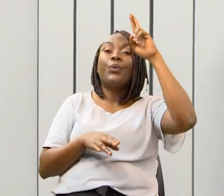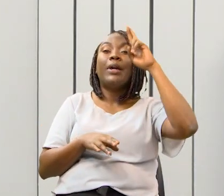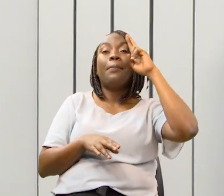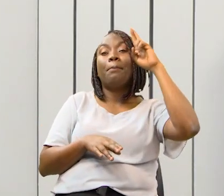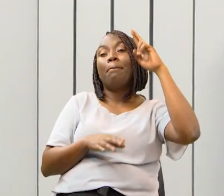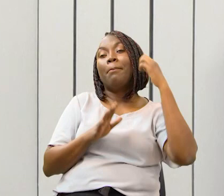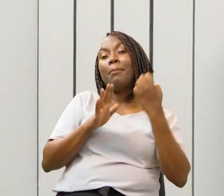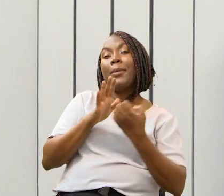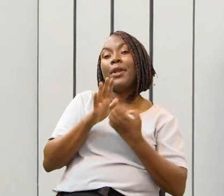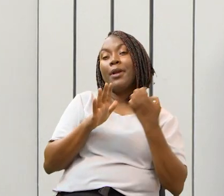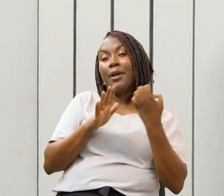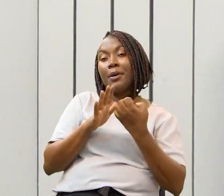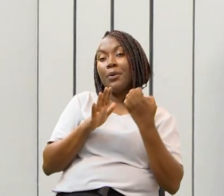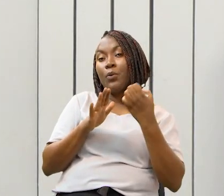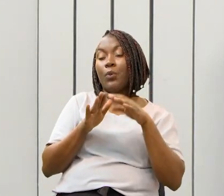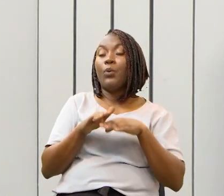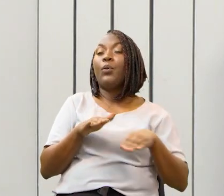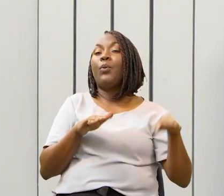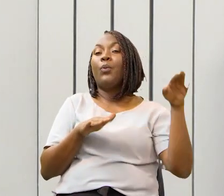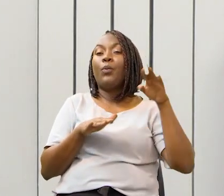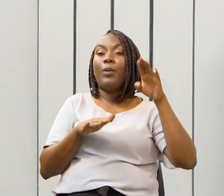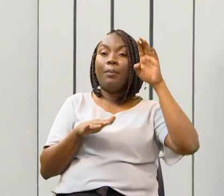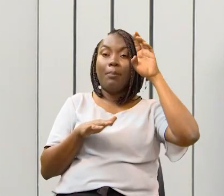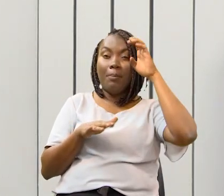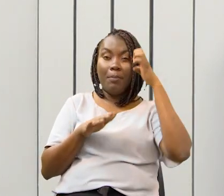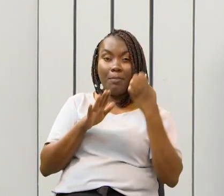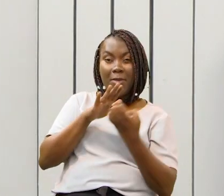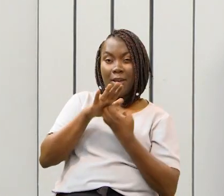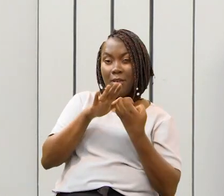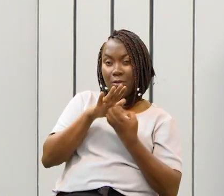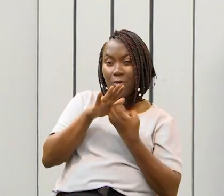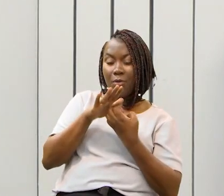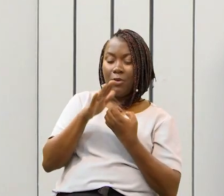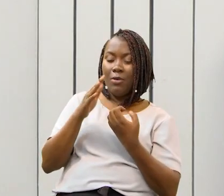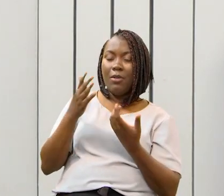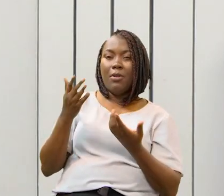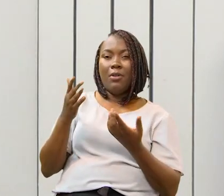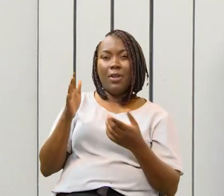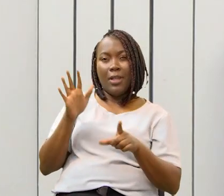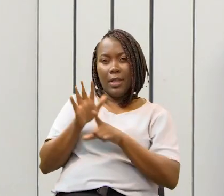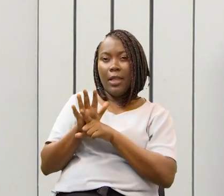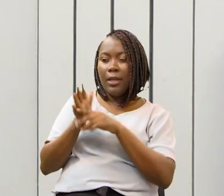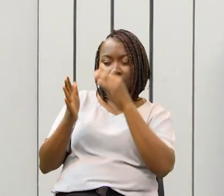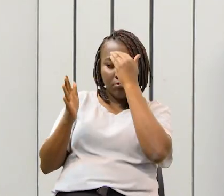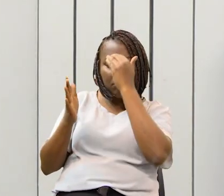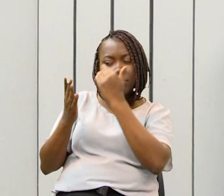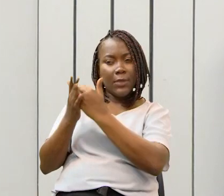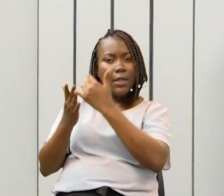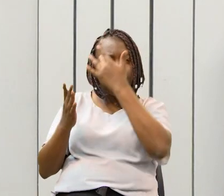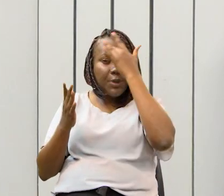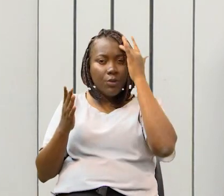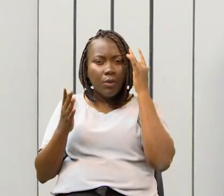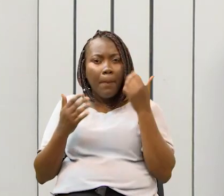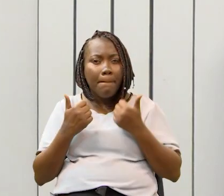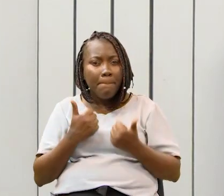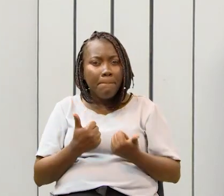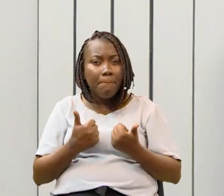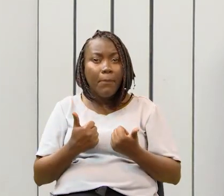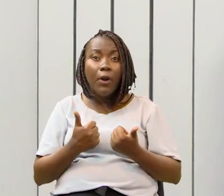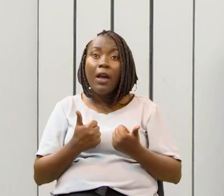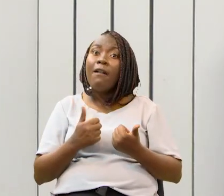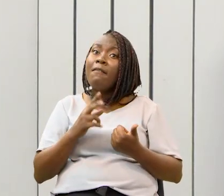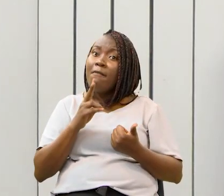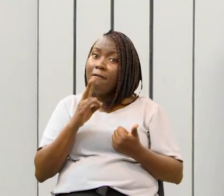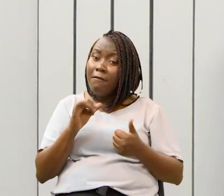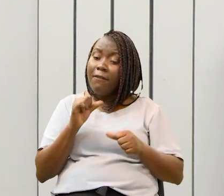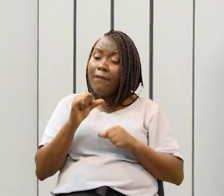essa lei, eu acredito que aquele empregador que é uma pessoa de bem e que, né, eu acredito que ele já vá